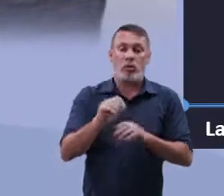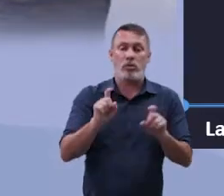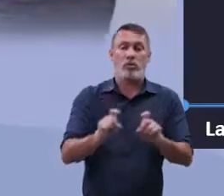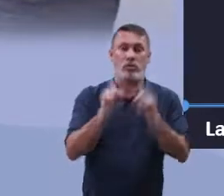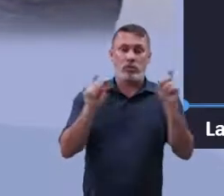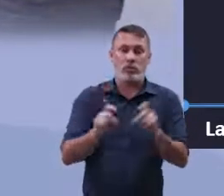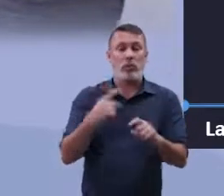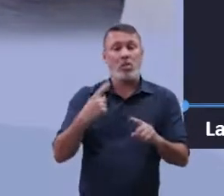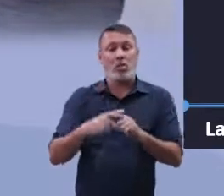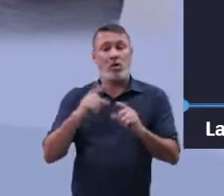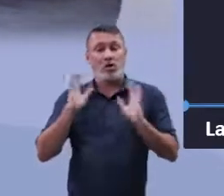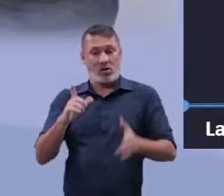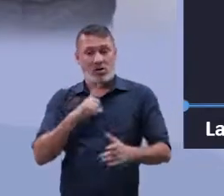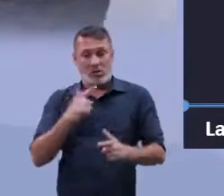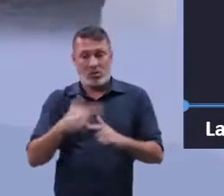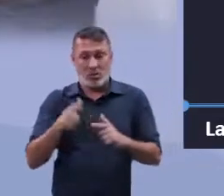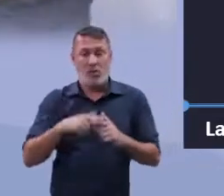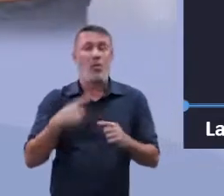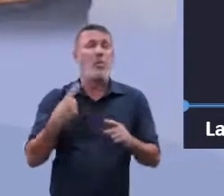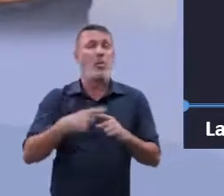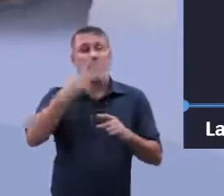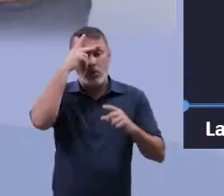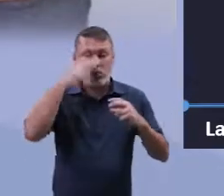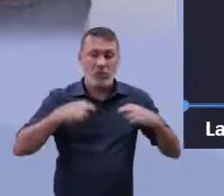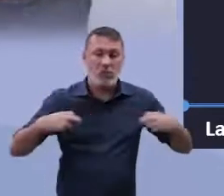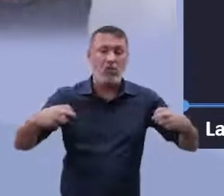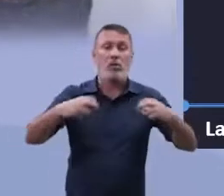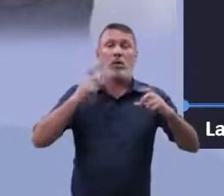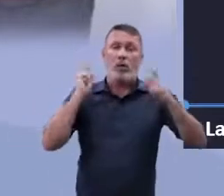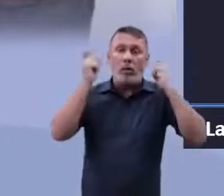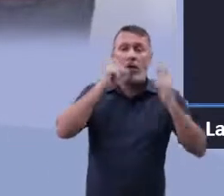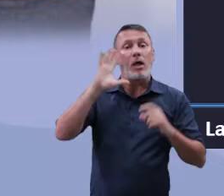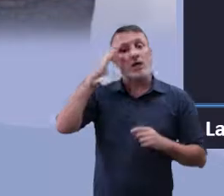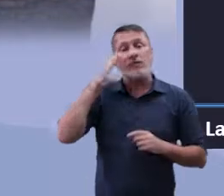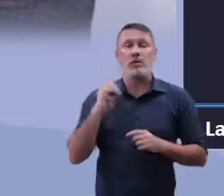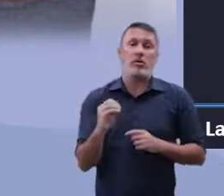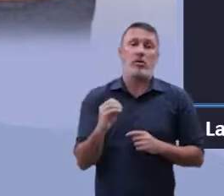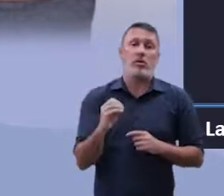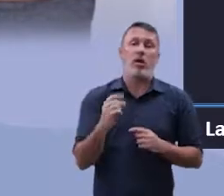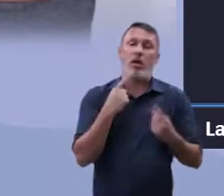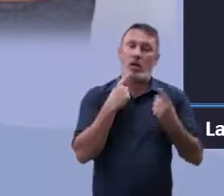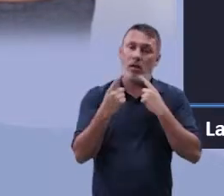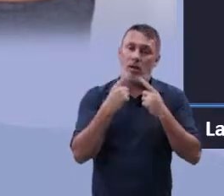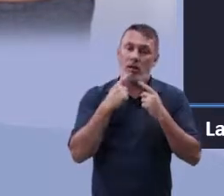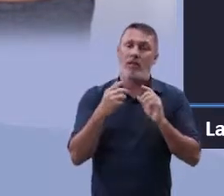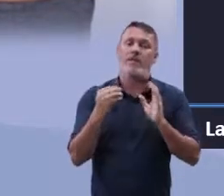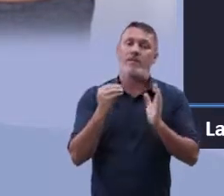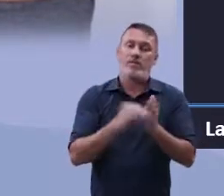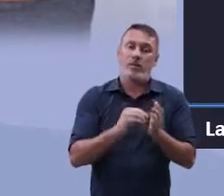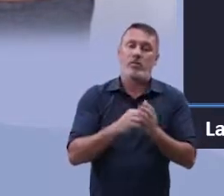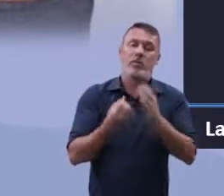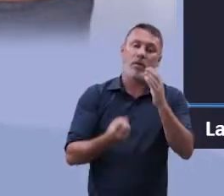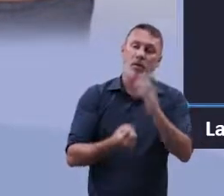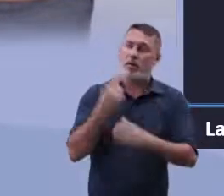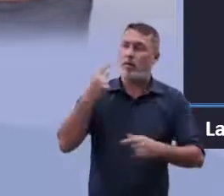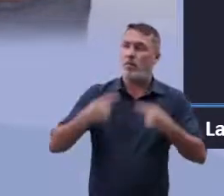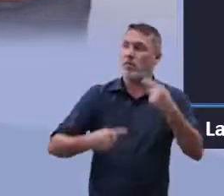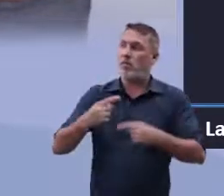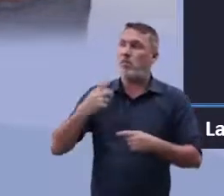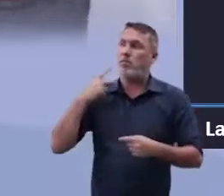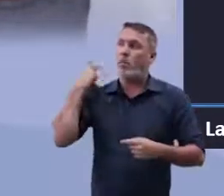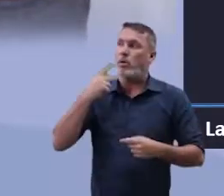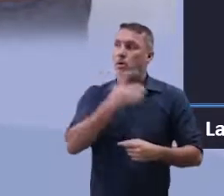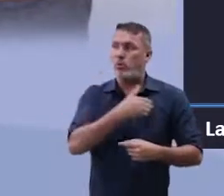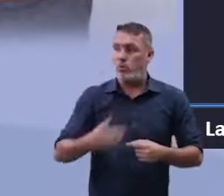eu tenho problema, é porque ninguém sentou e falou, vamos resolver isso. Então, o argumento ali, falta o quê? Políticas